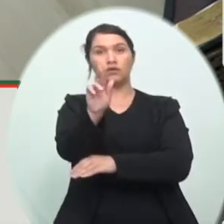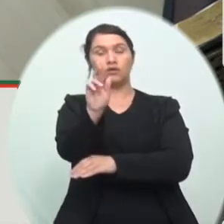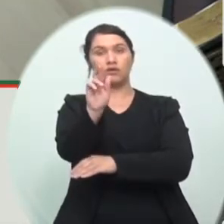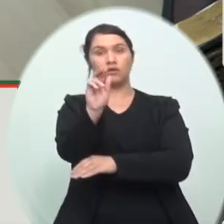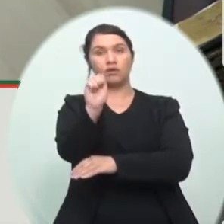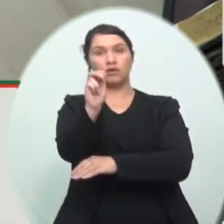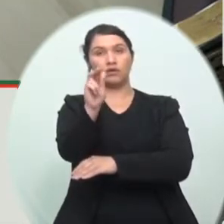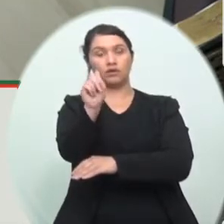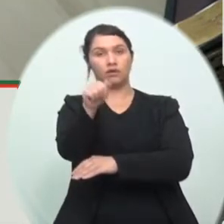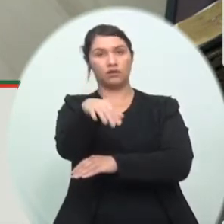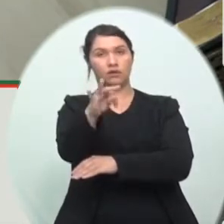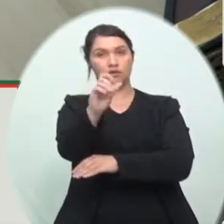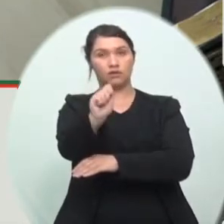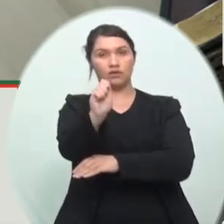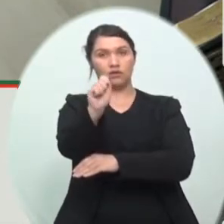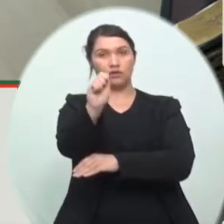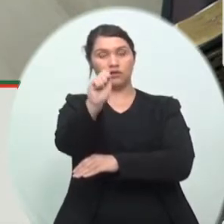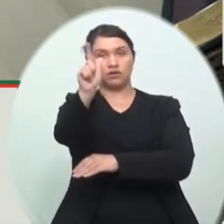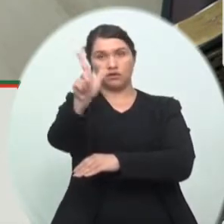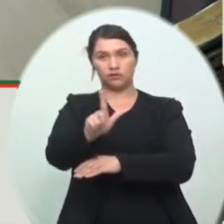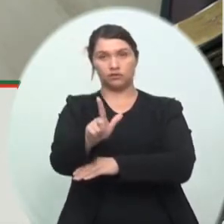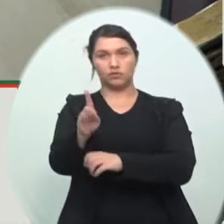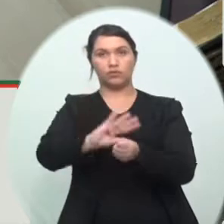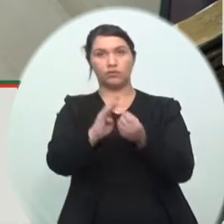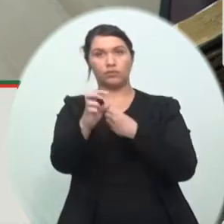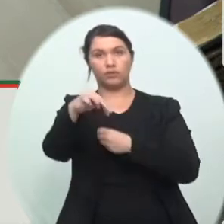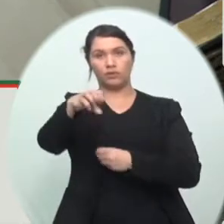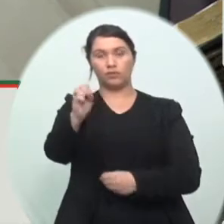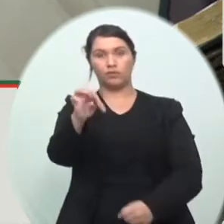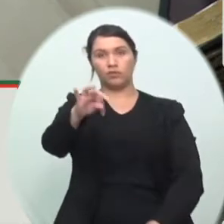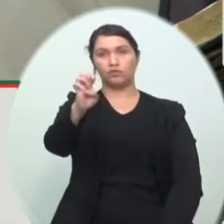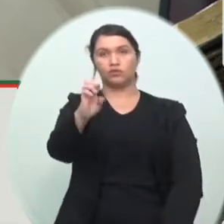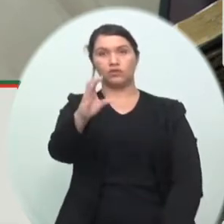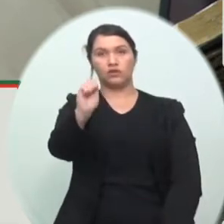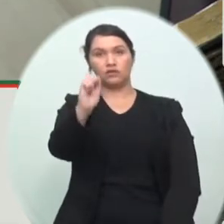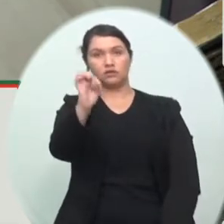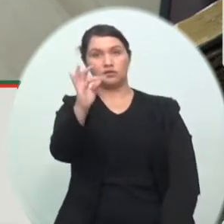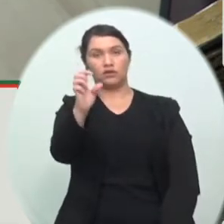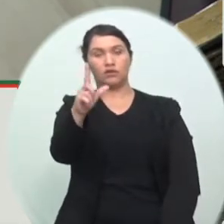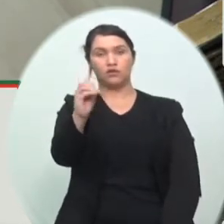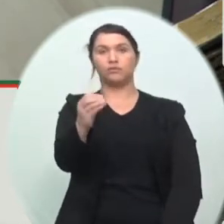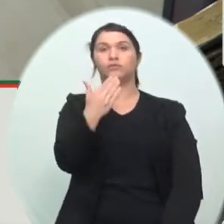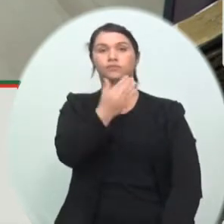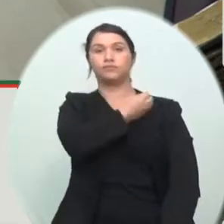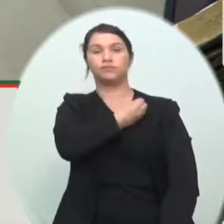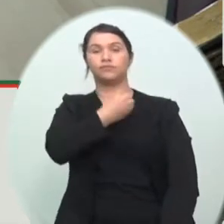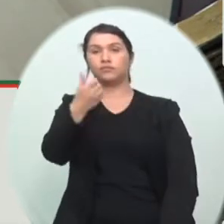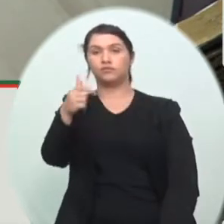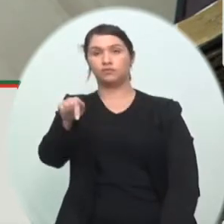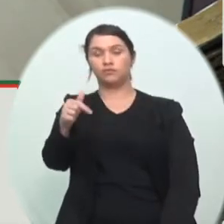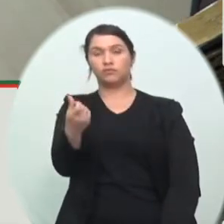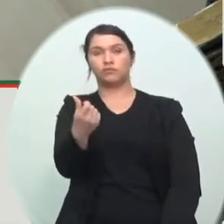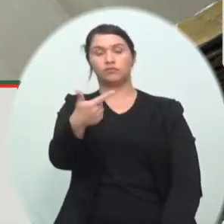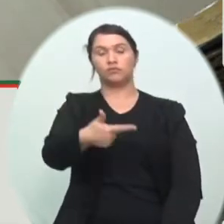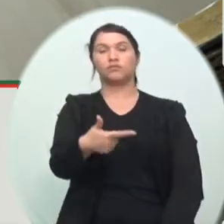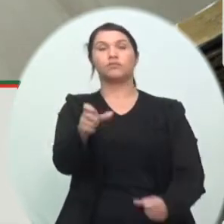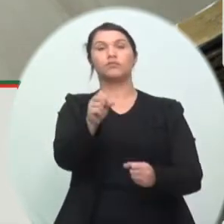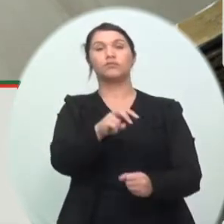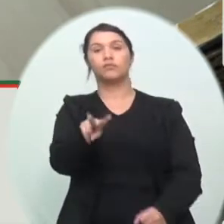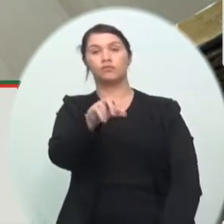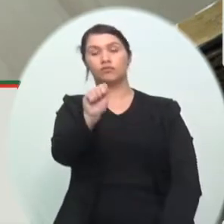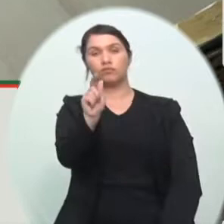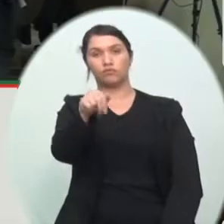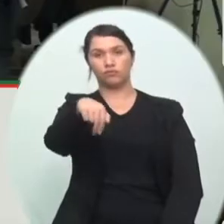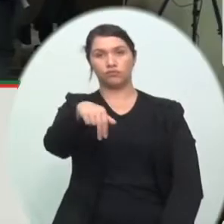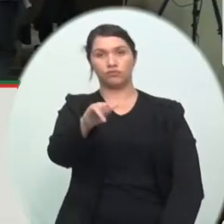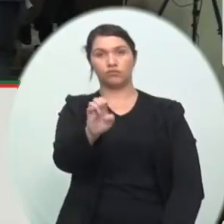loteamento Antúrium, bairro Monte Castelo. Indicação número 772/18, autoria vereadora Aldinei Potelec, assunto